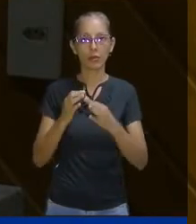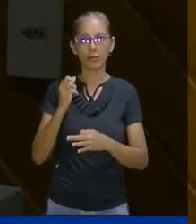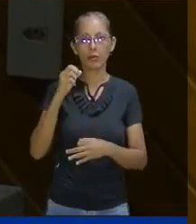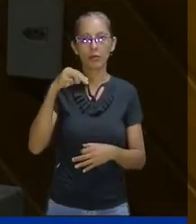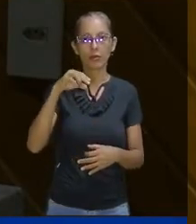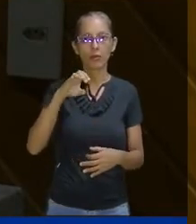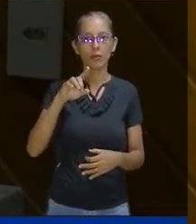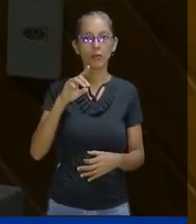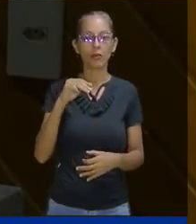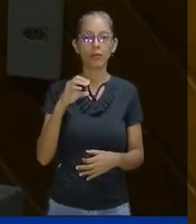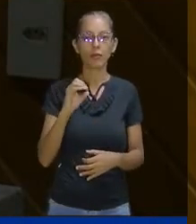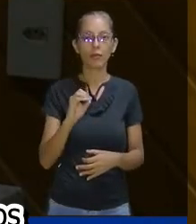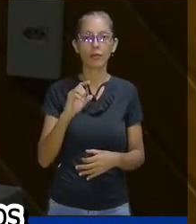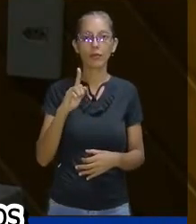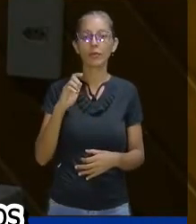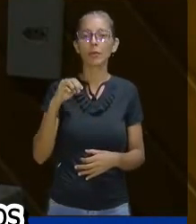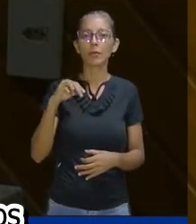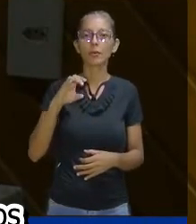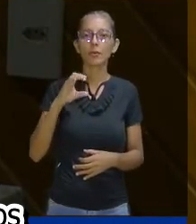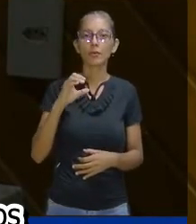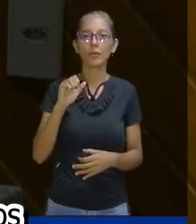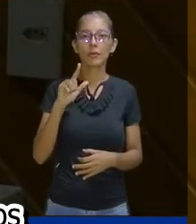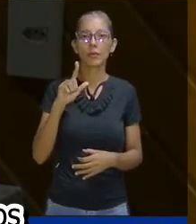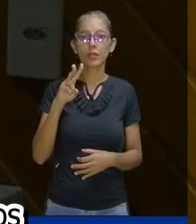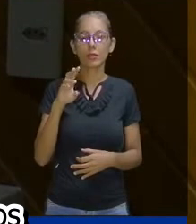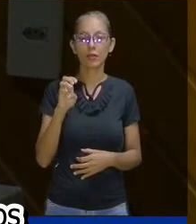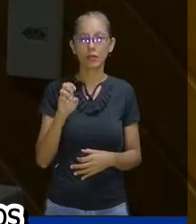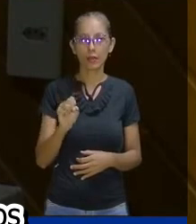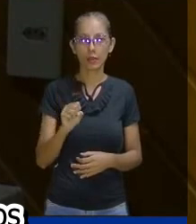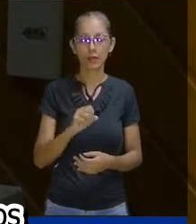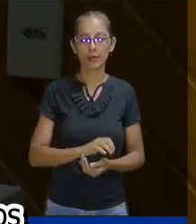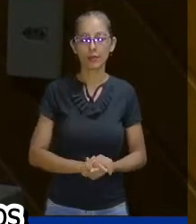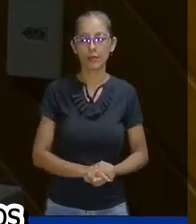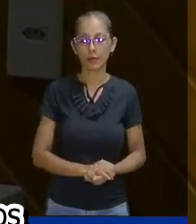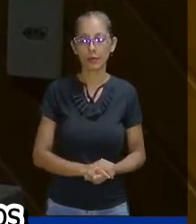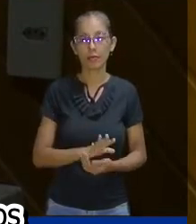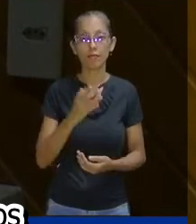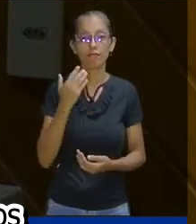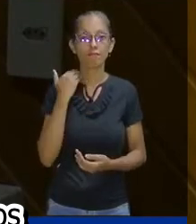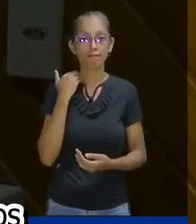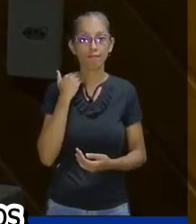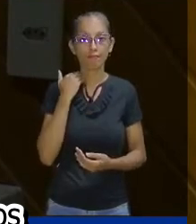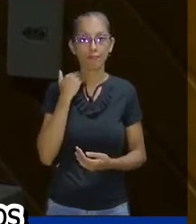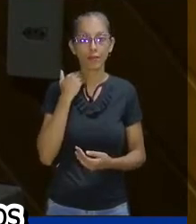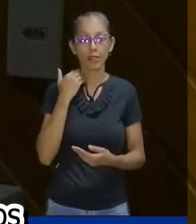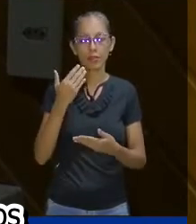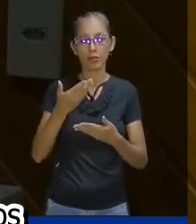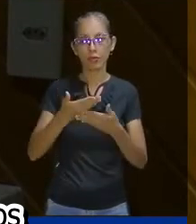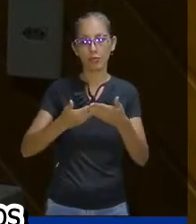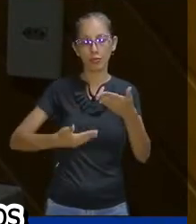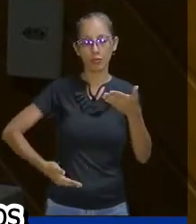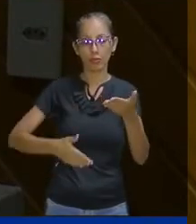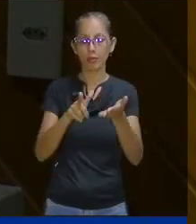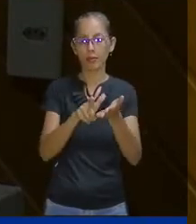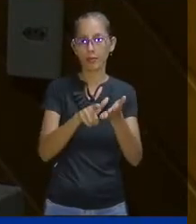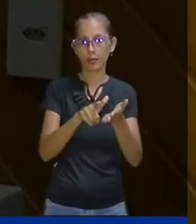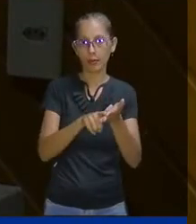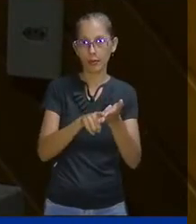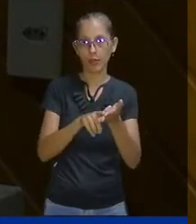Gonçalves. Da ausência de apresentação dos extratos bancários da conta do fundo partidário e outros